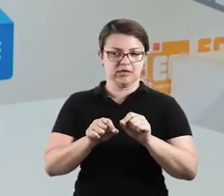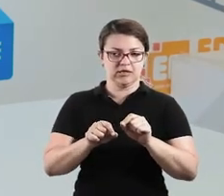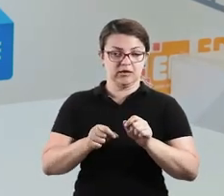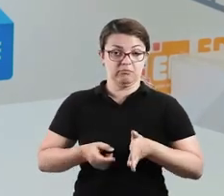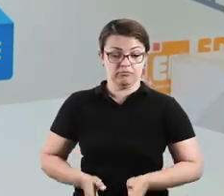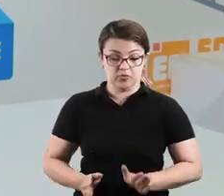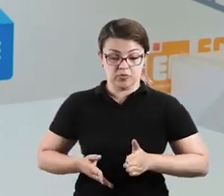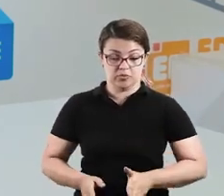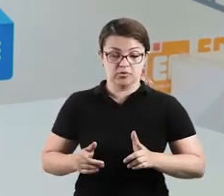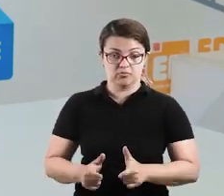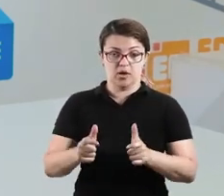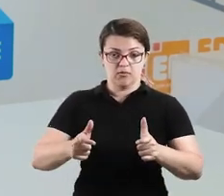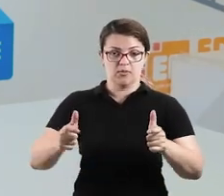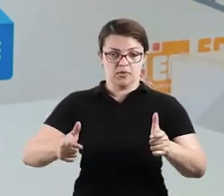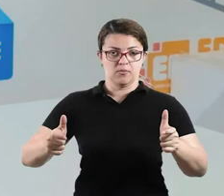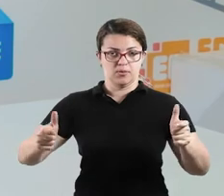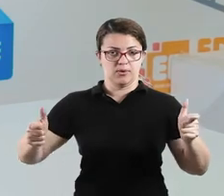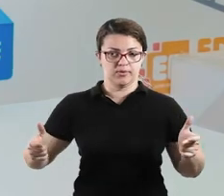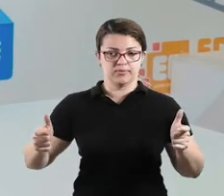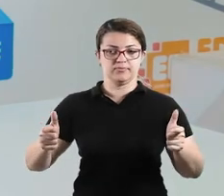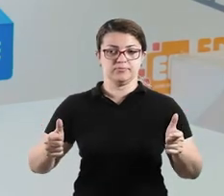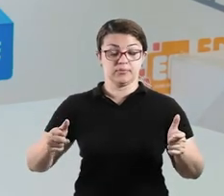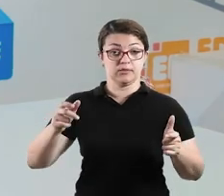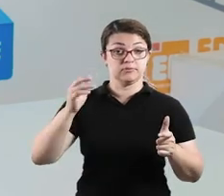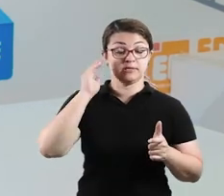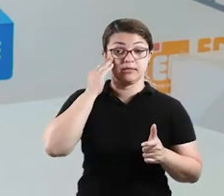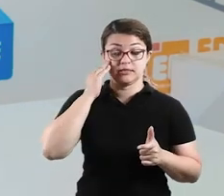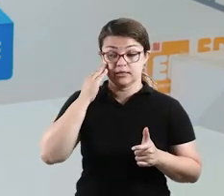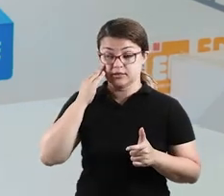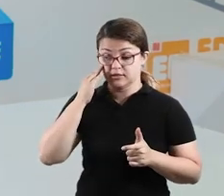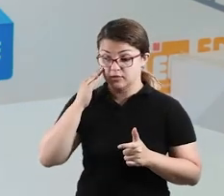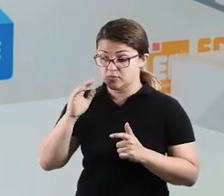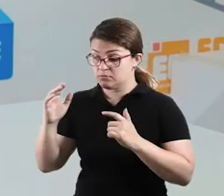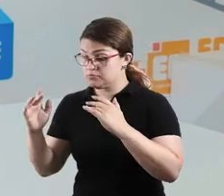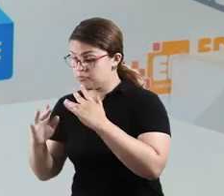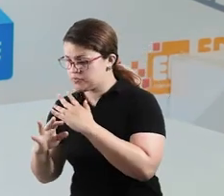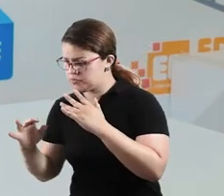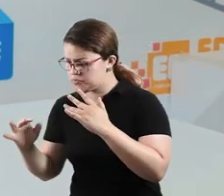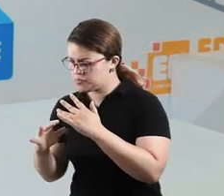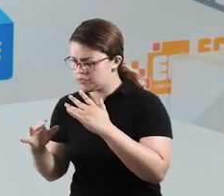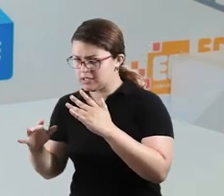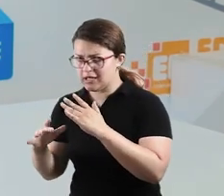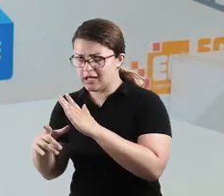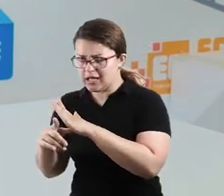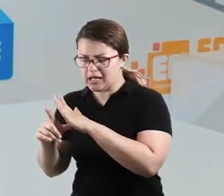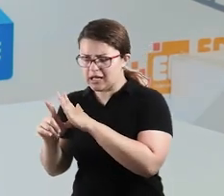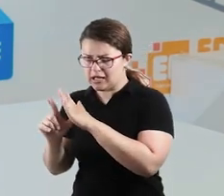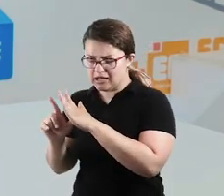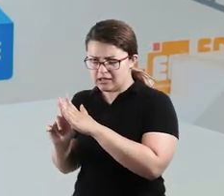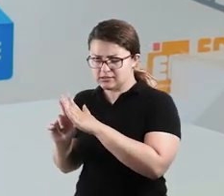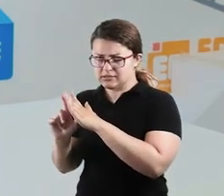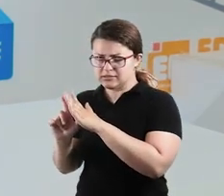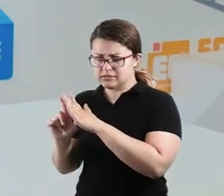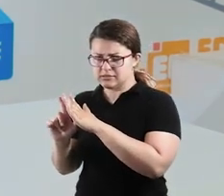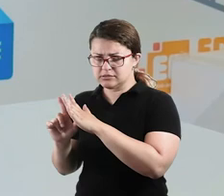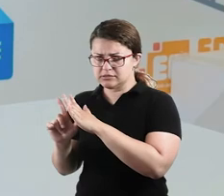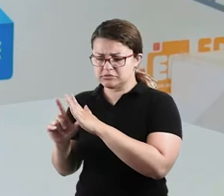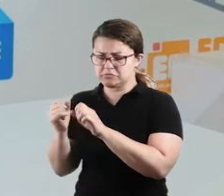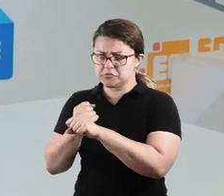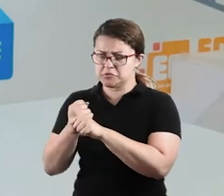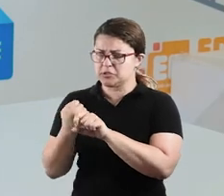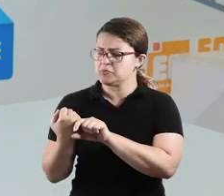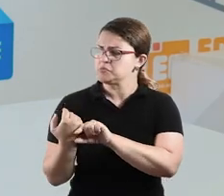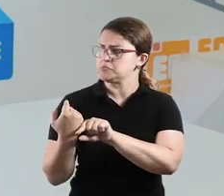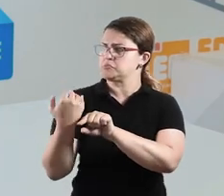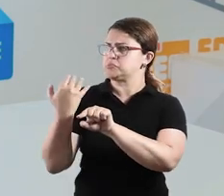vocês, através dessas duas imagens, vocês entendam que todo o ambiente urbano já foi um dia um ambiente rural,